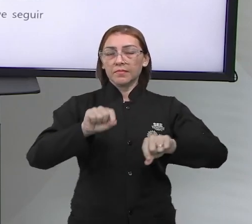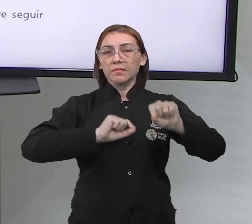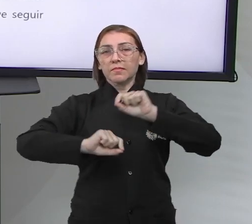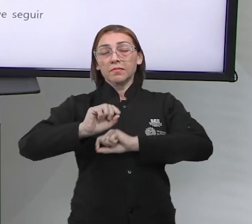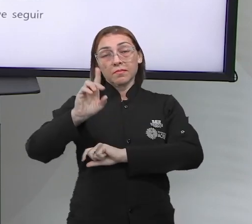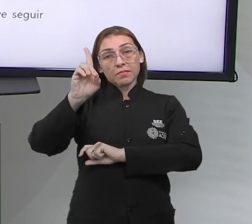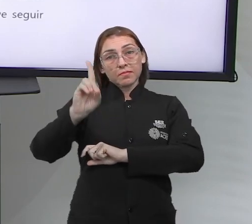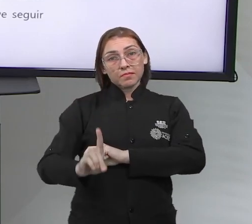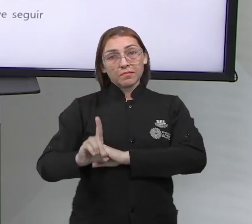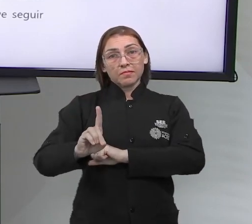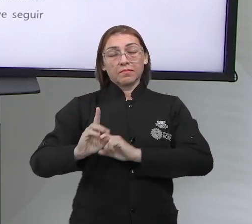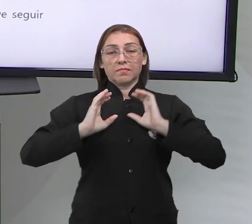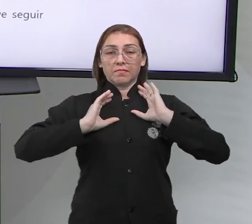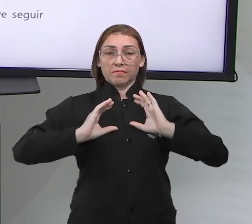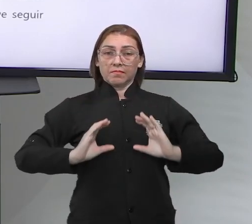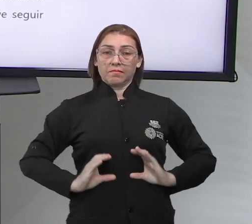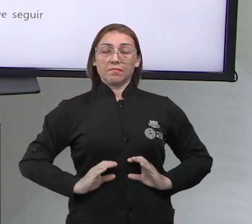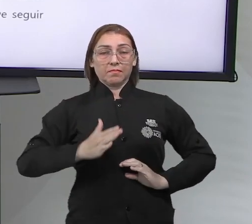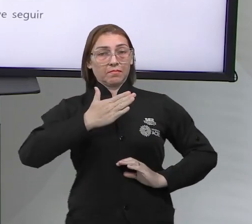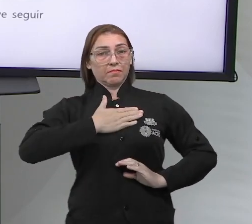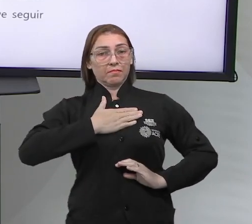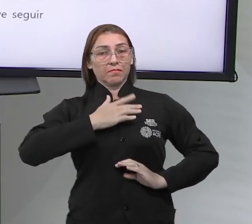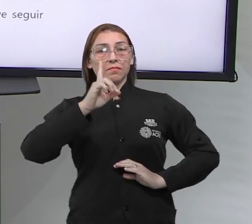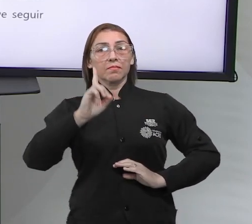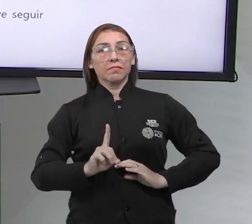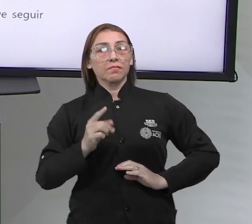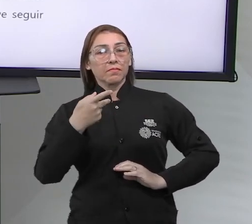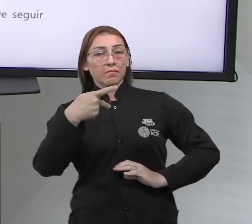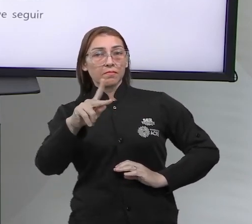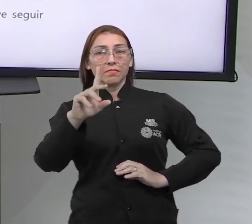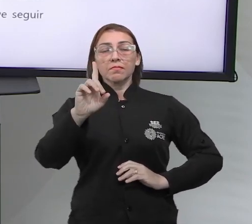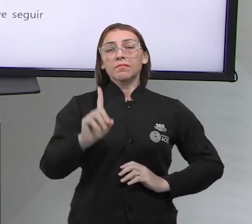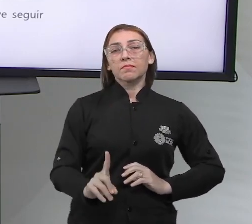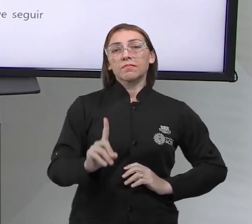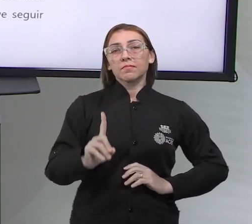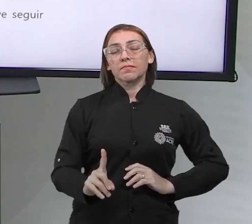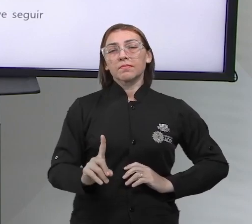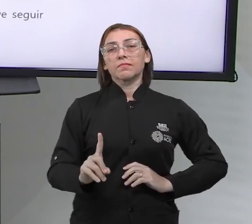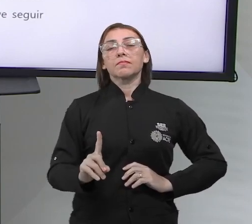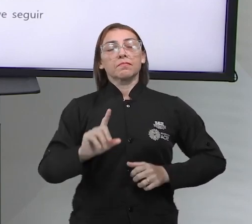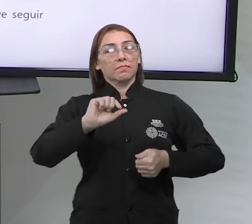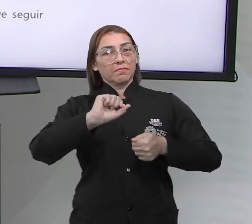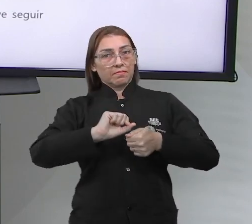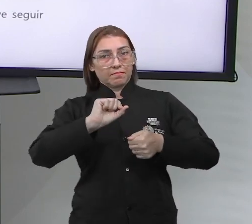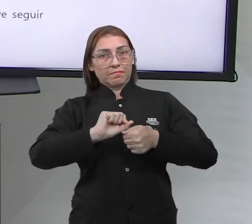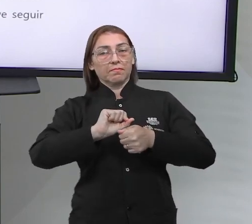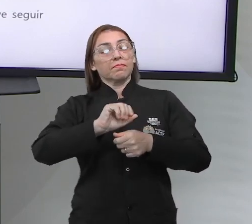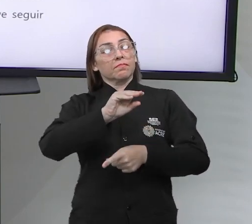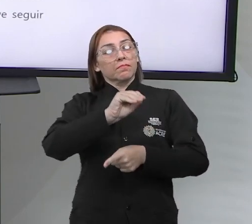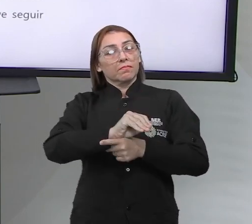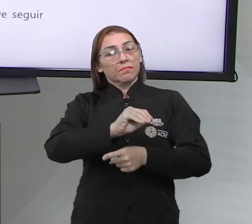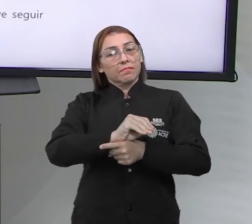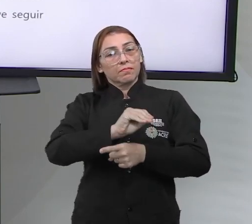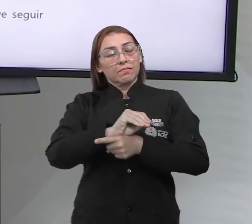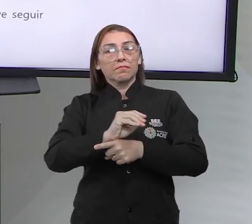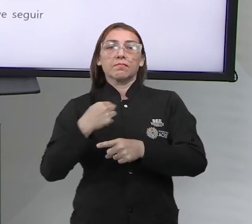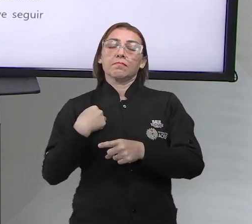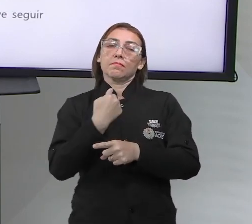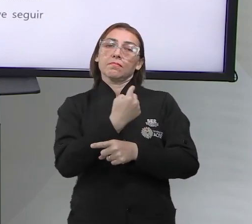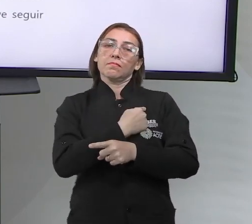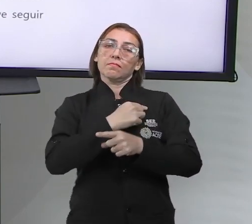o direito do cidadão, o meu direito, o seu direito, ele seja preservado. As